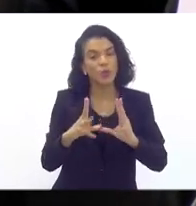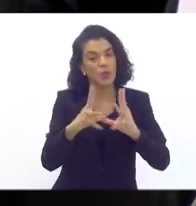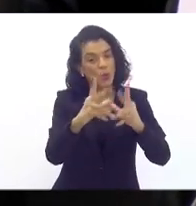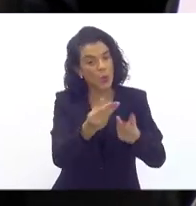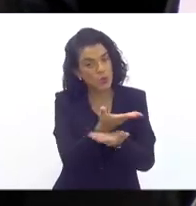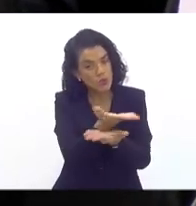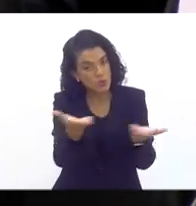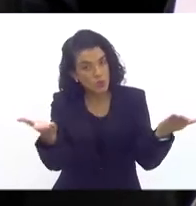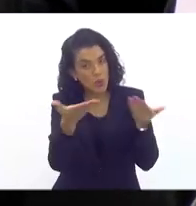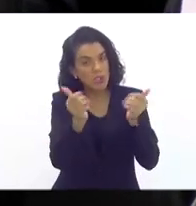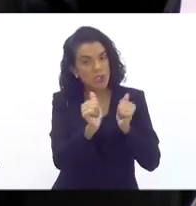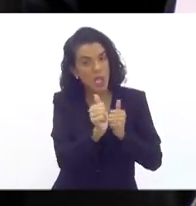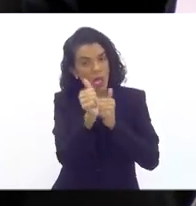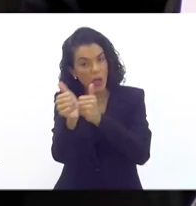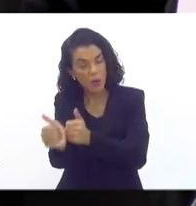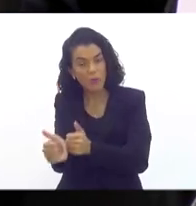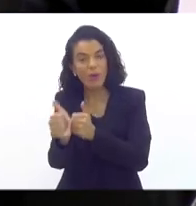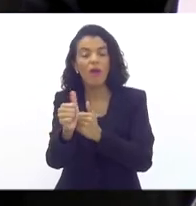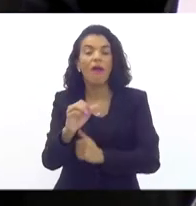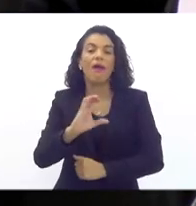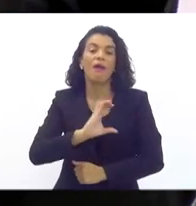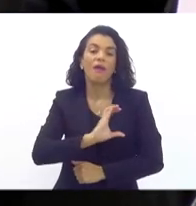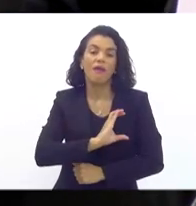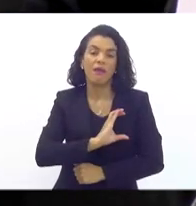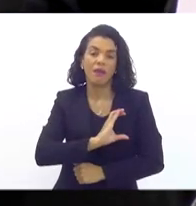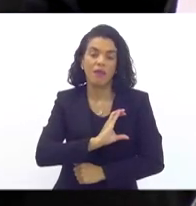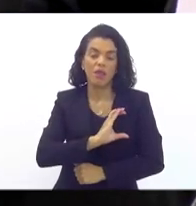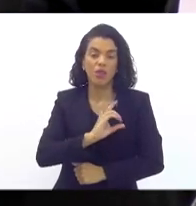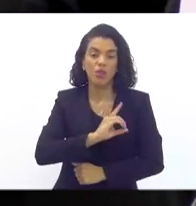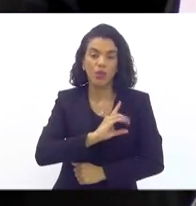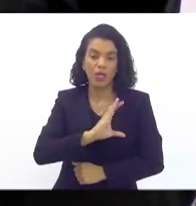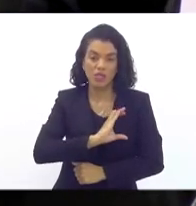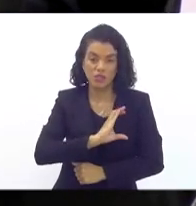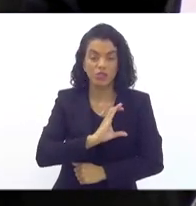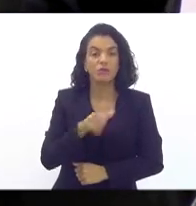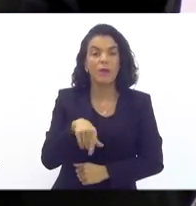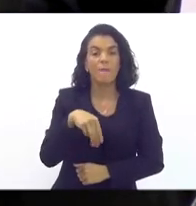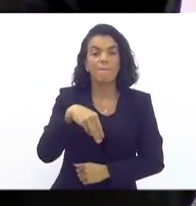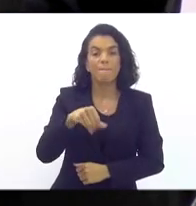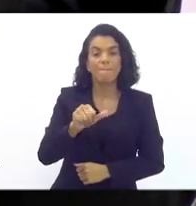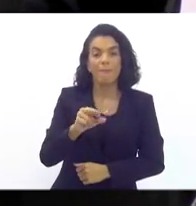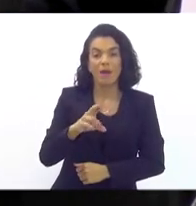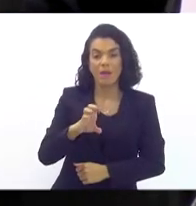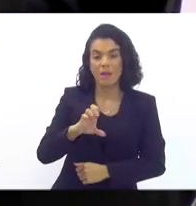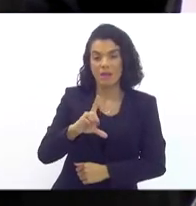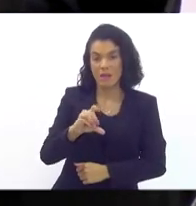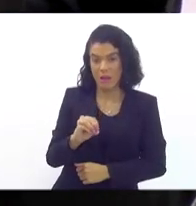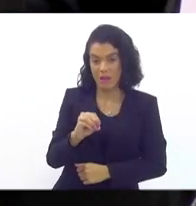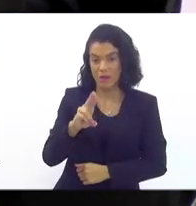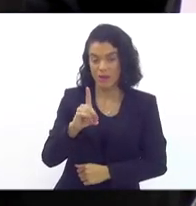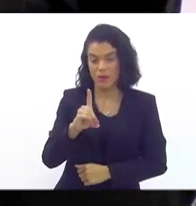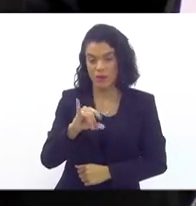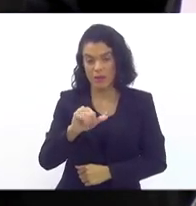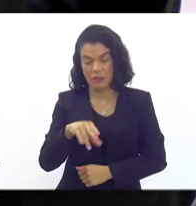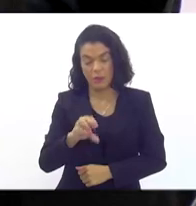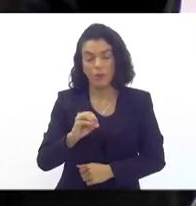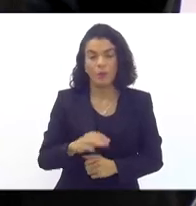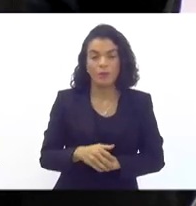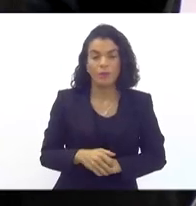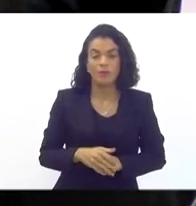Se quiserem acompanhar será em Caxias com deputado Marcelo do seu Dino de modo que é